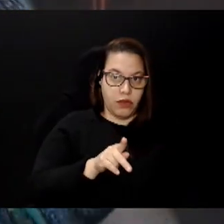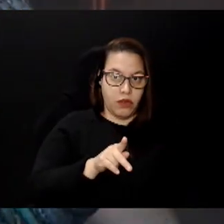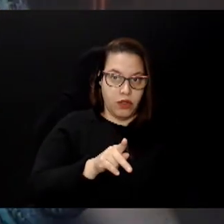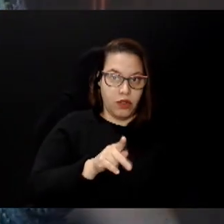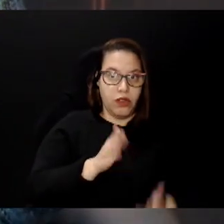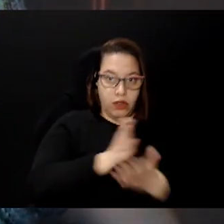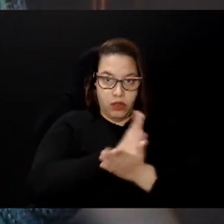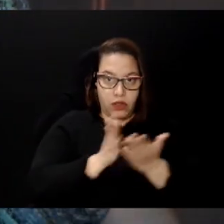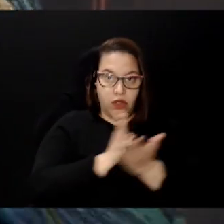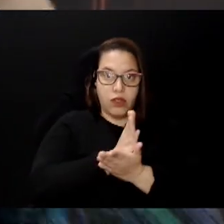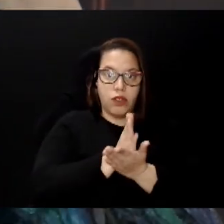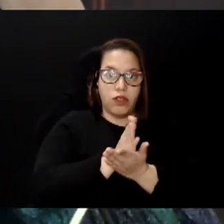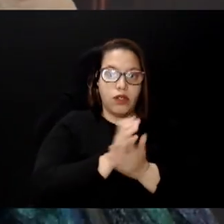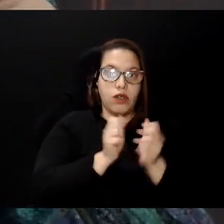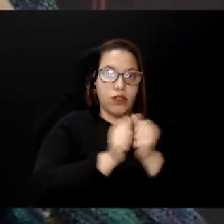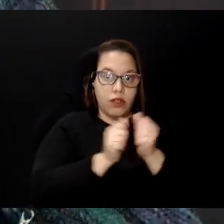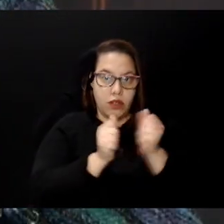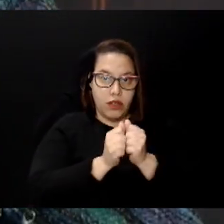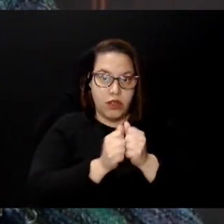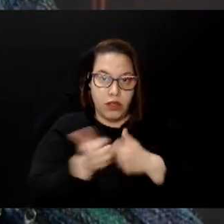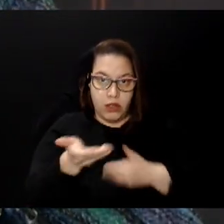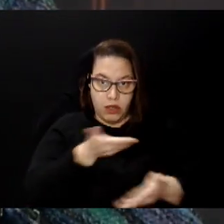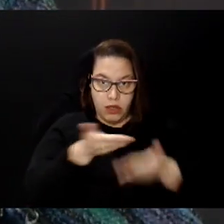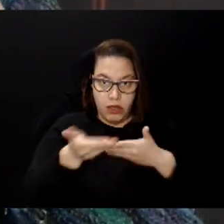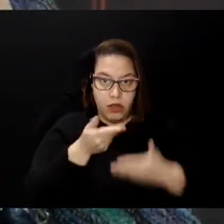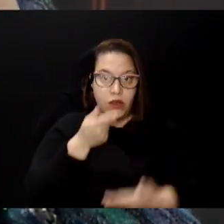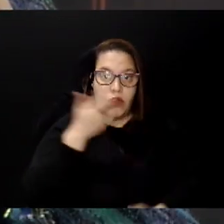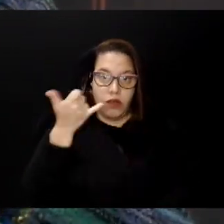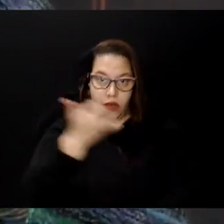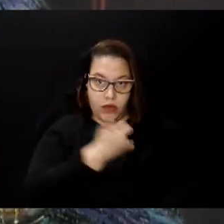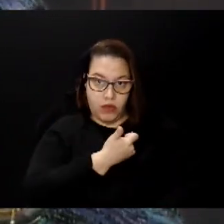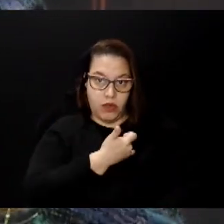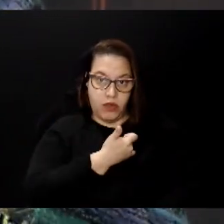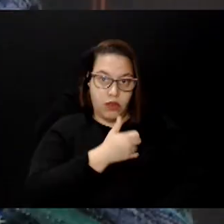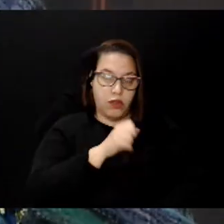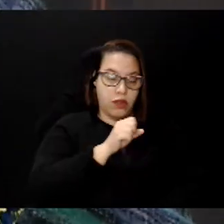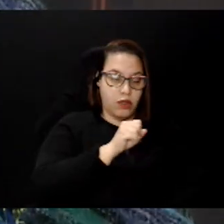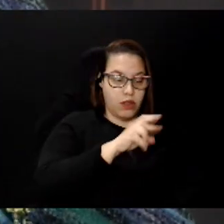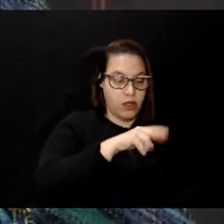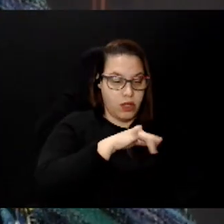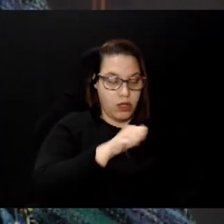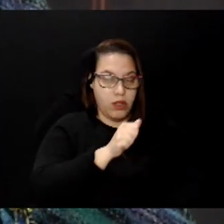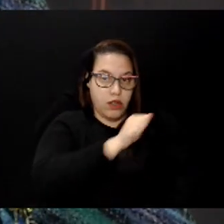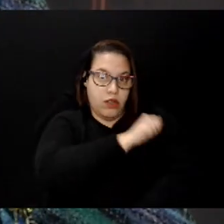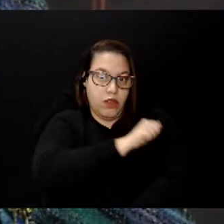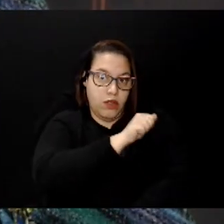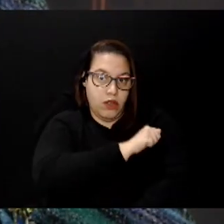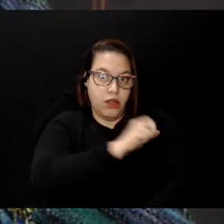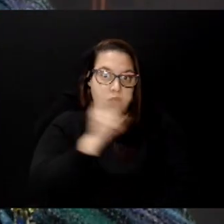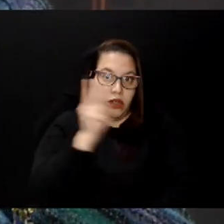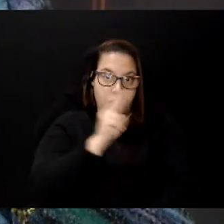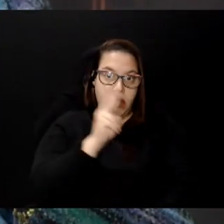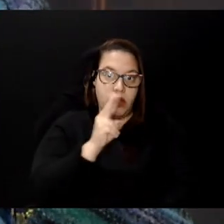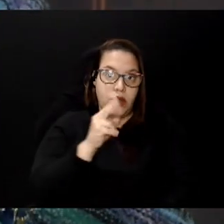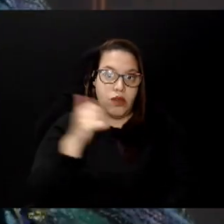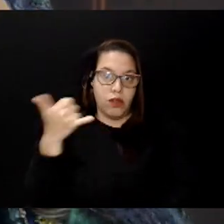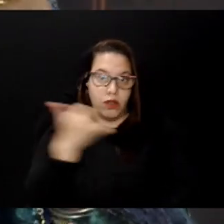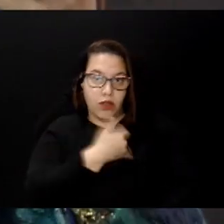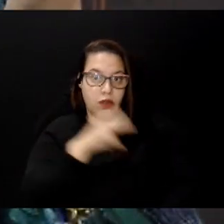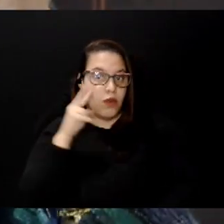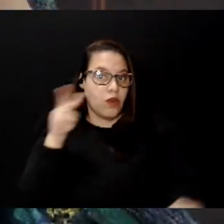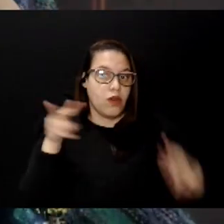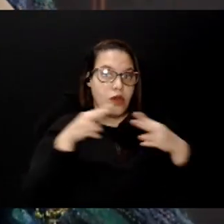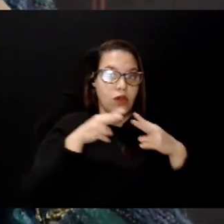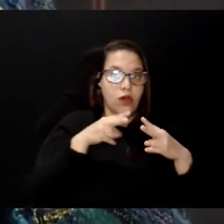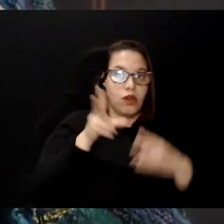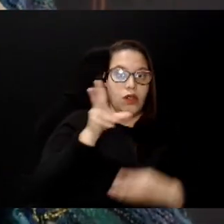comigo falou para mim assim, Soraya, um aluno na segunda aula olhou para mim e falou assim, se eu